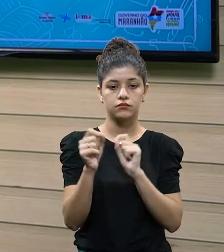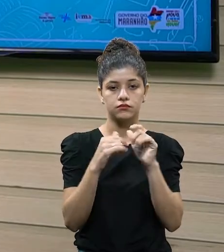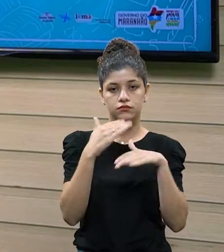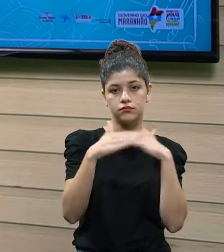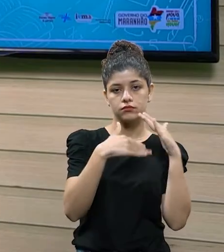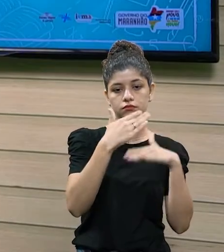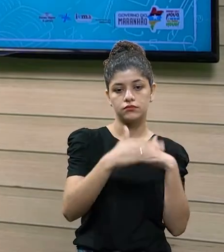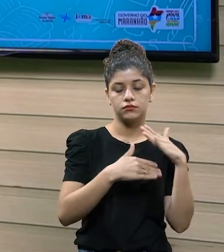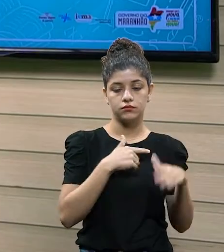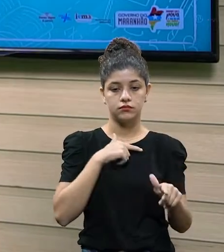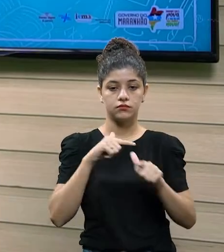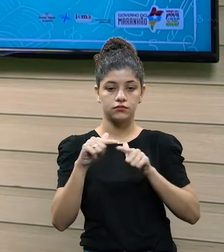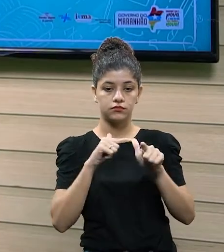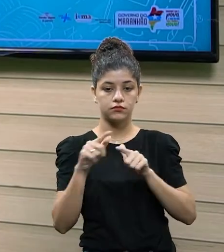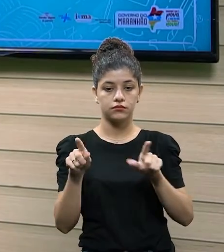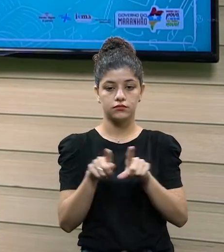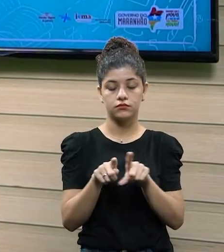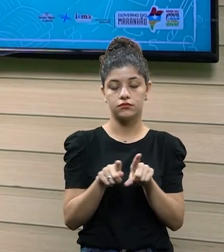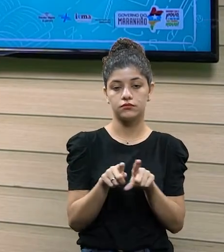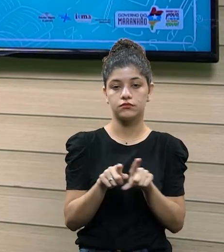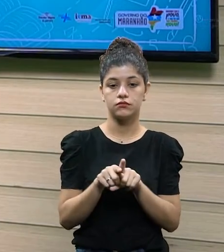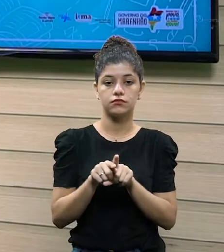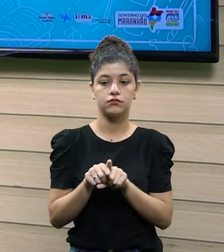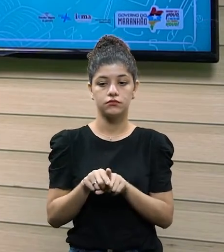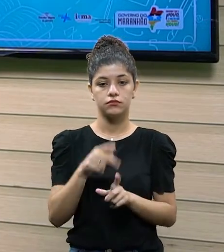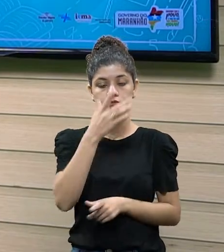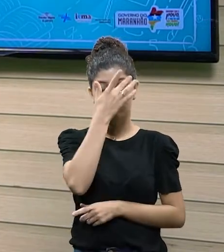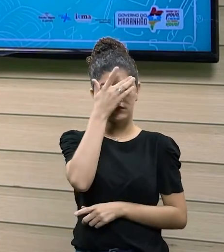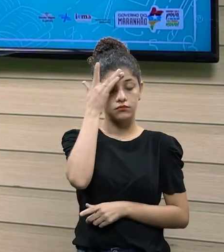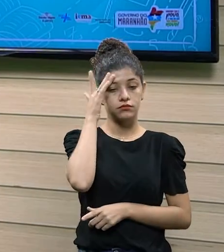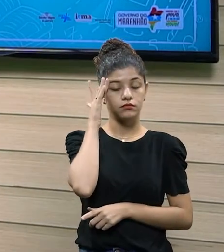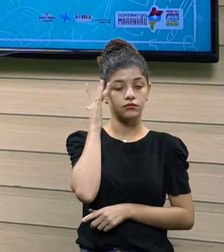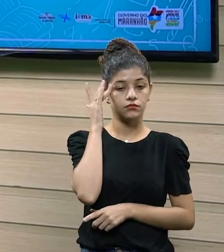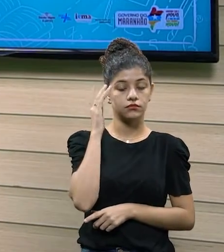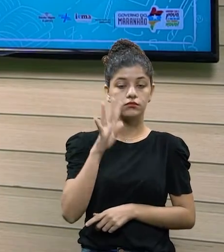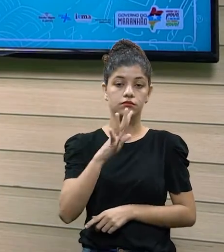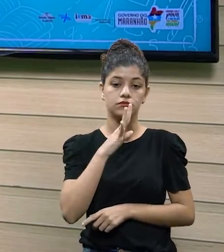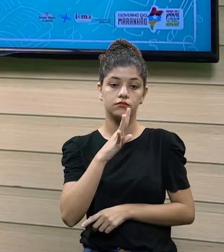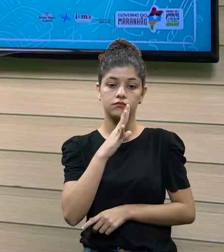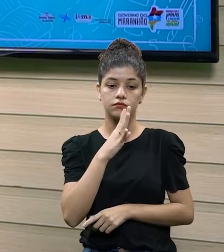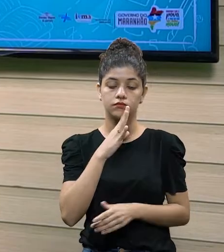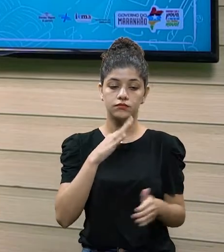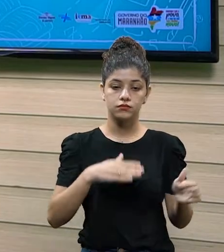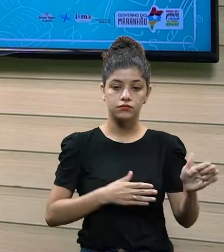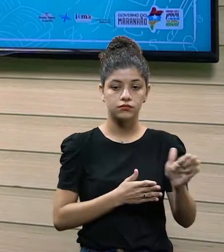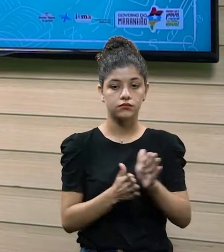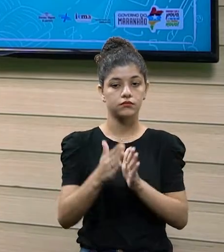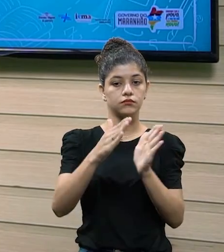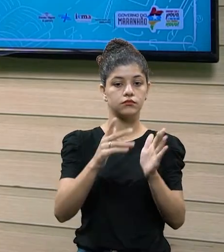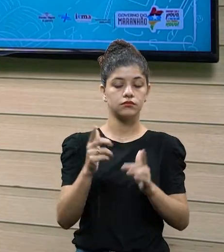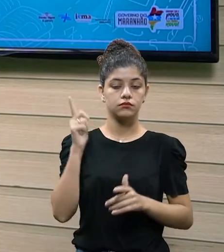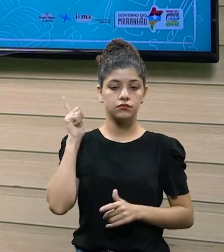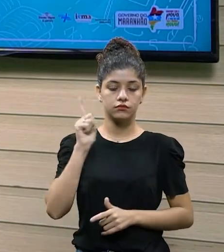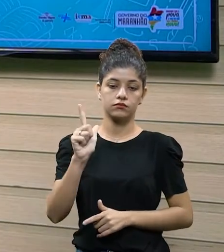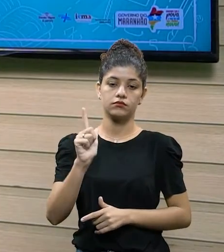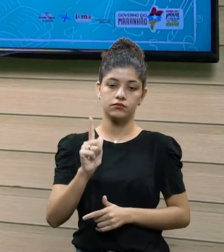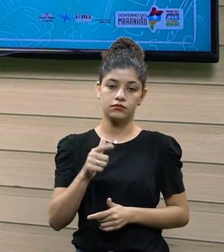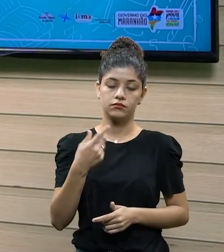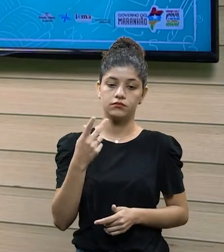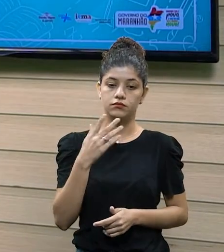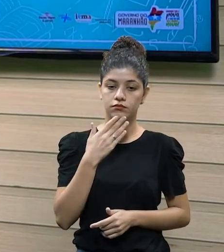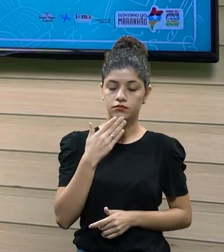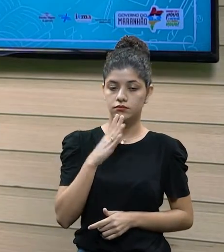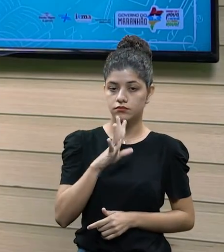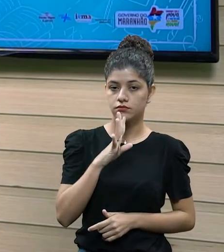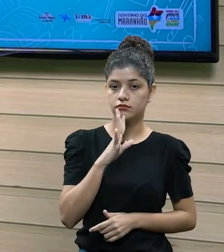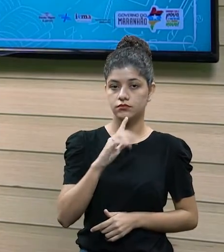você crescer no mercado de trabalho, mas crescer enquanto pessoa. Eu costumo falar que o conhecimento é o caminho para o sucesso. Quanto mais conhecimento você